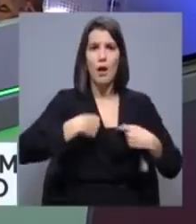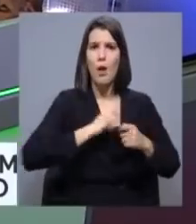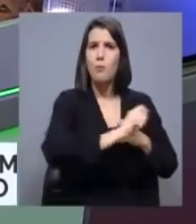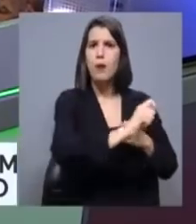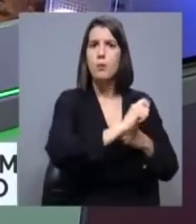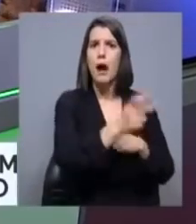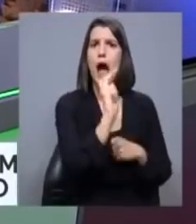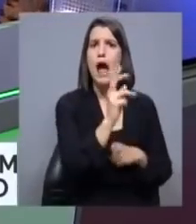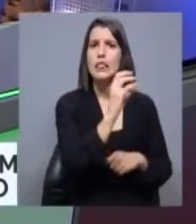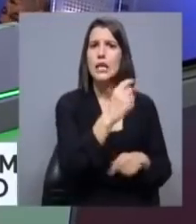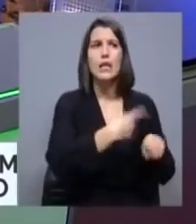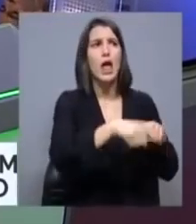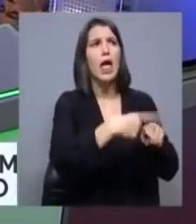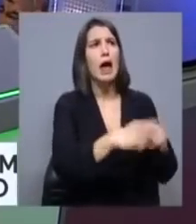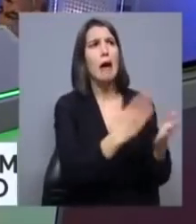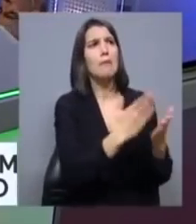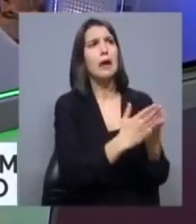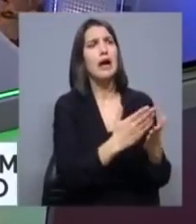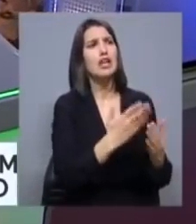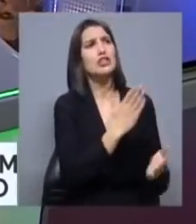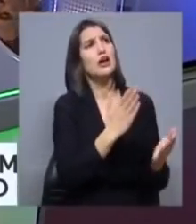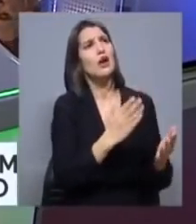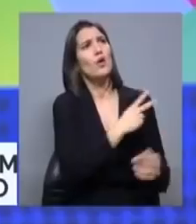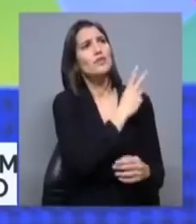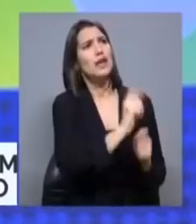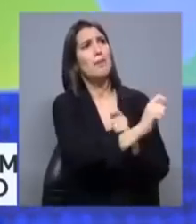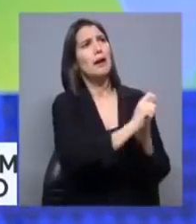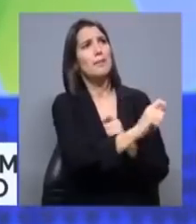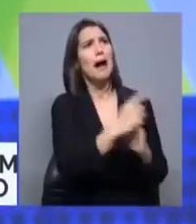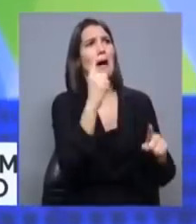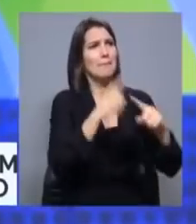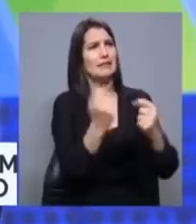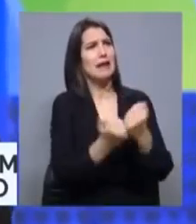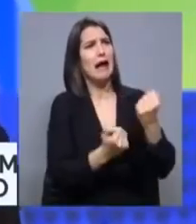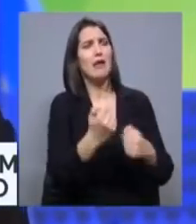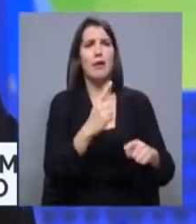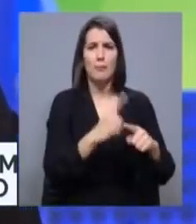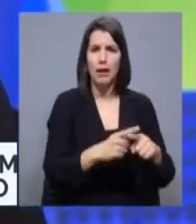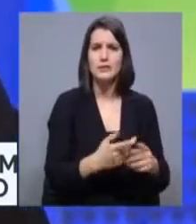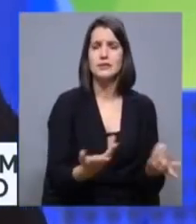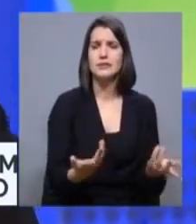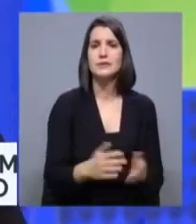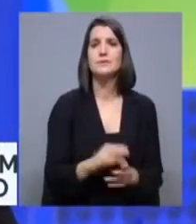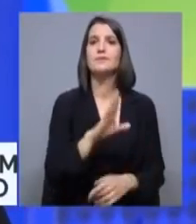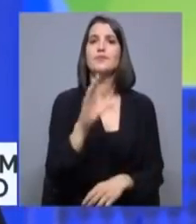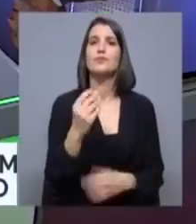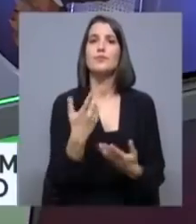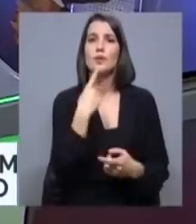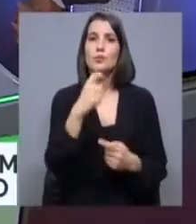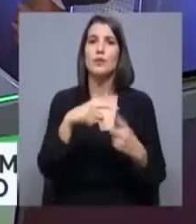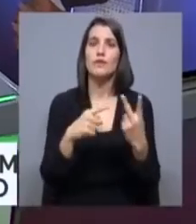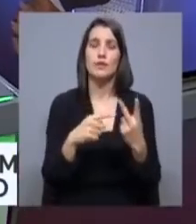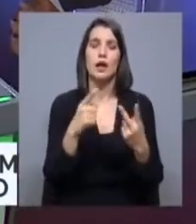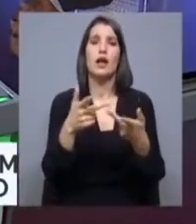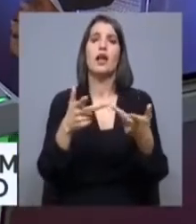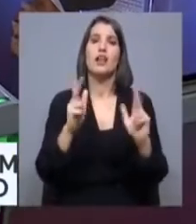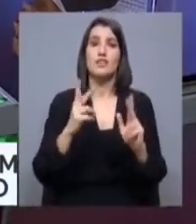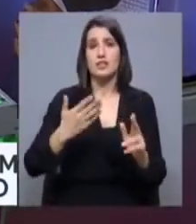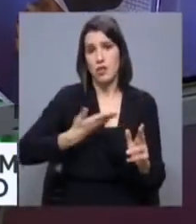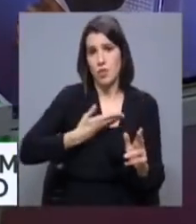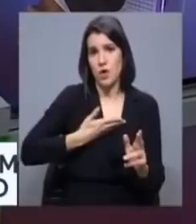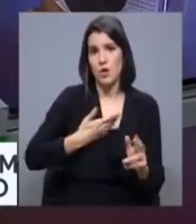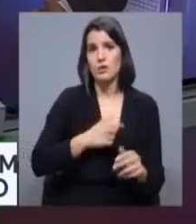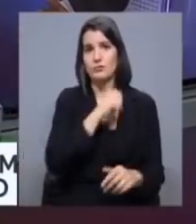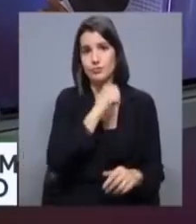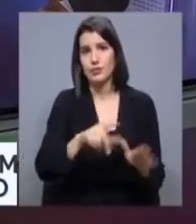horas no entanto com muito tempo de apagar a casa traz a faca e vai ficar desempregada Assim que passar a falar mais não tem que seguir a paz é que estão da liberalização das drogas